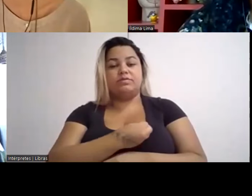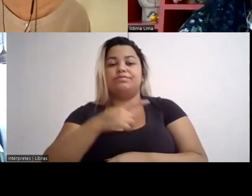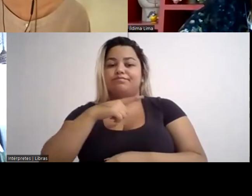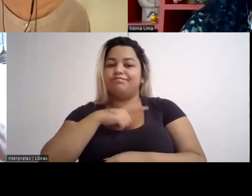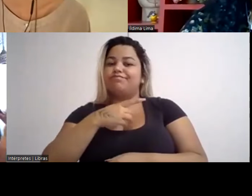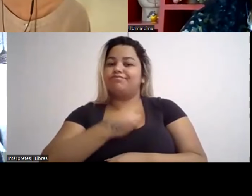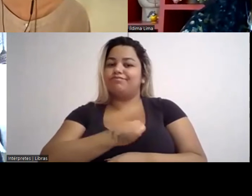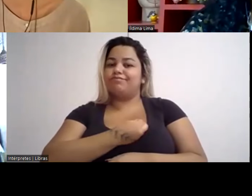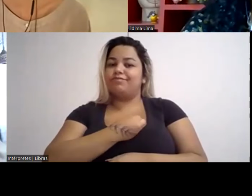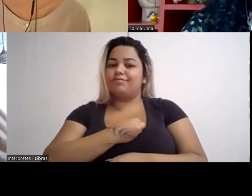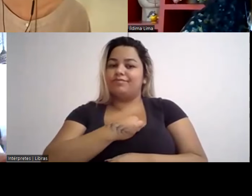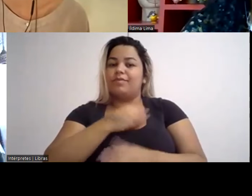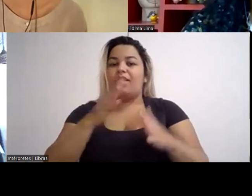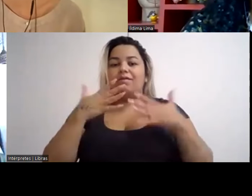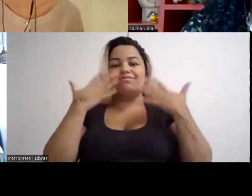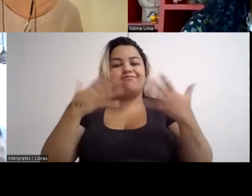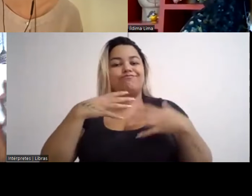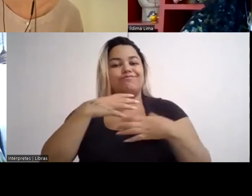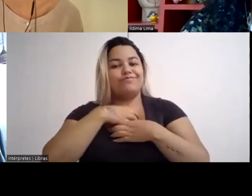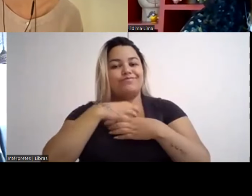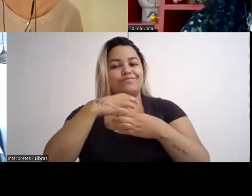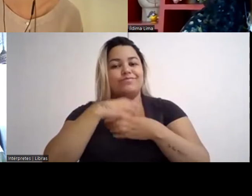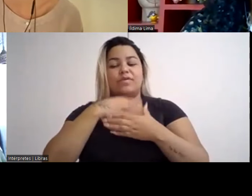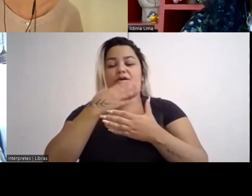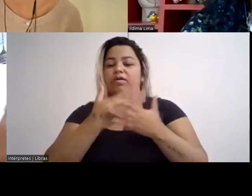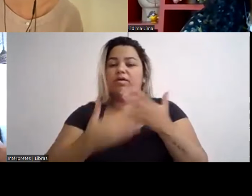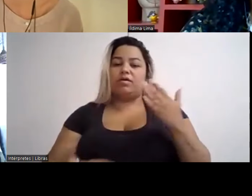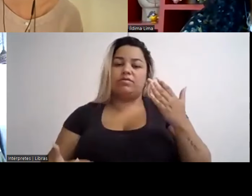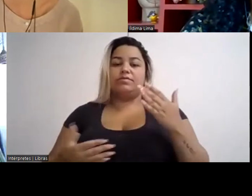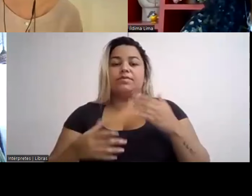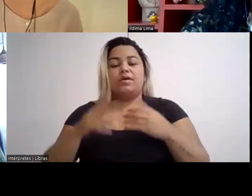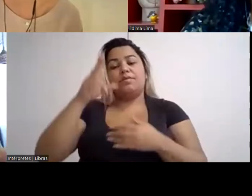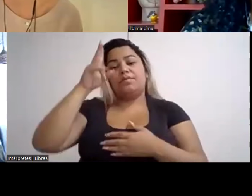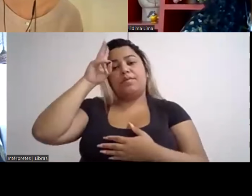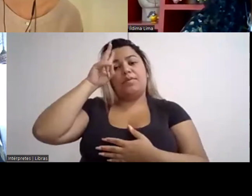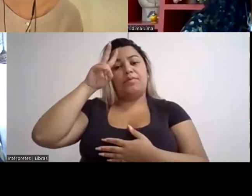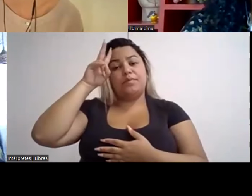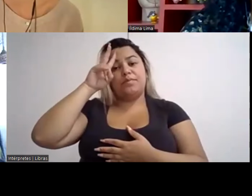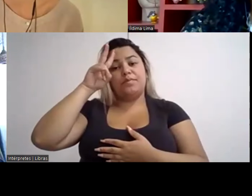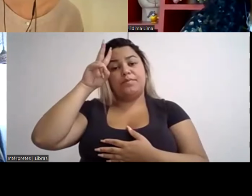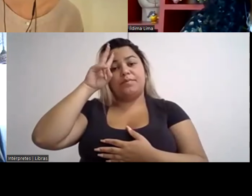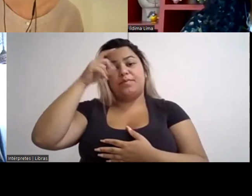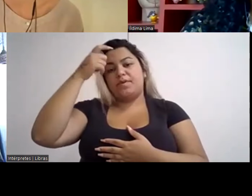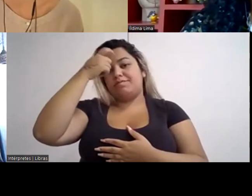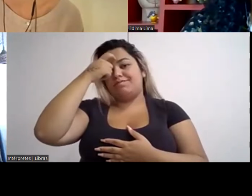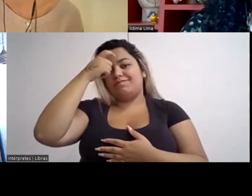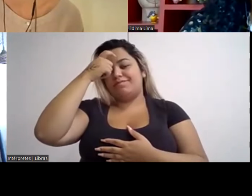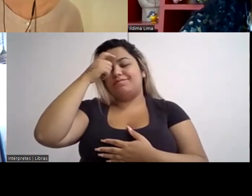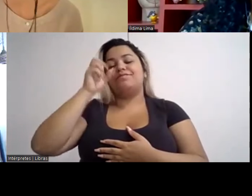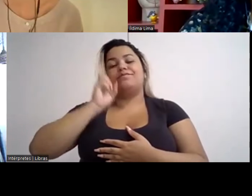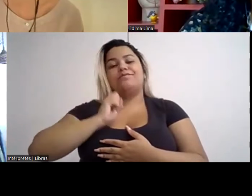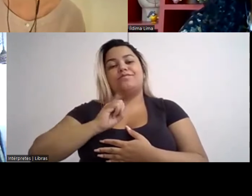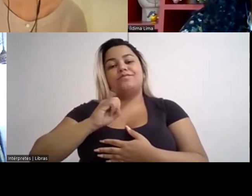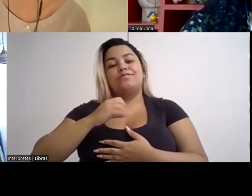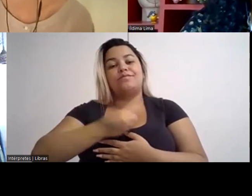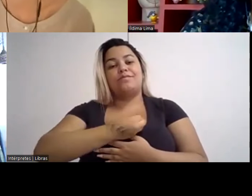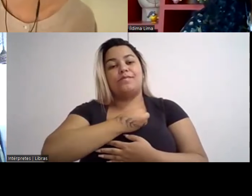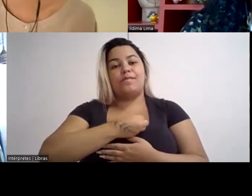humana, as alegrias, as perdas, a memória se dá no território, e a gente vive ali.